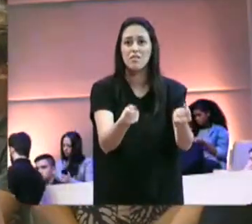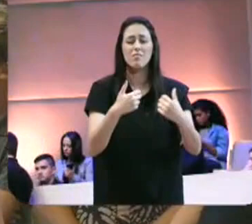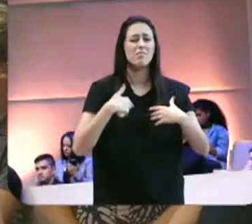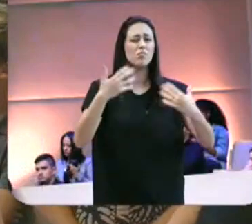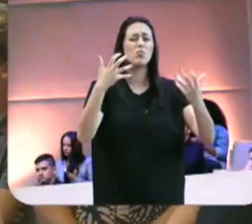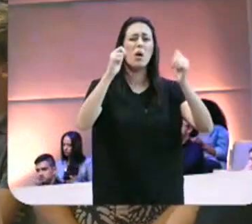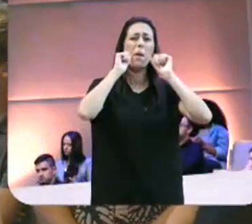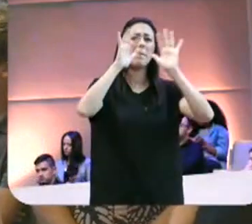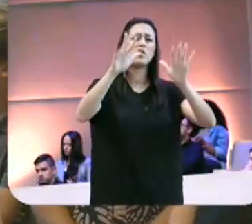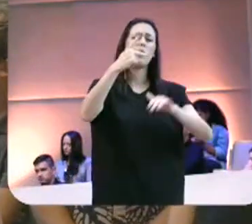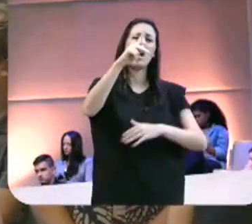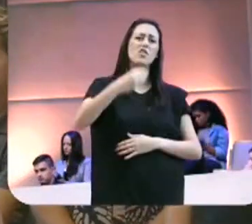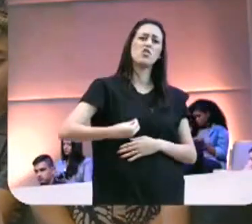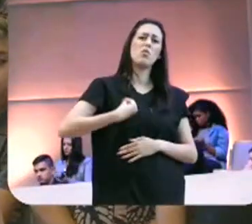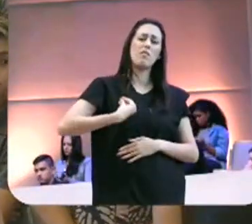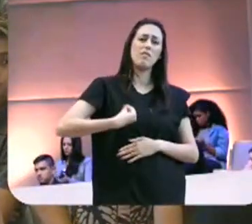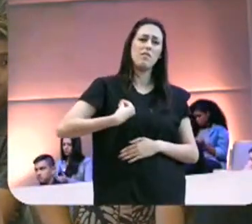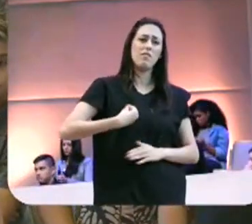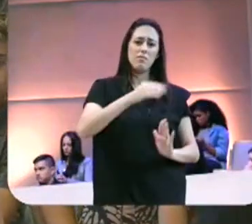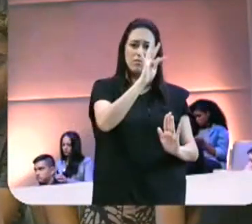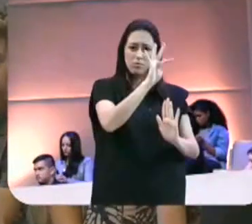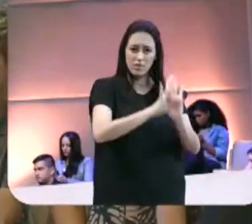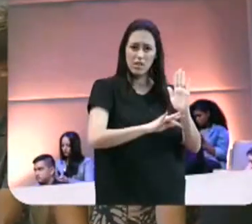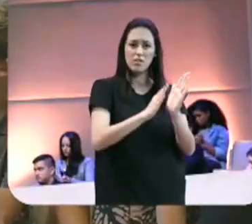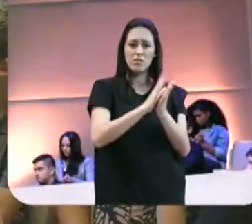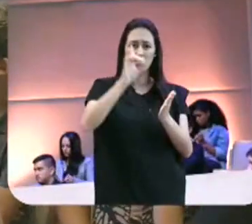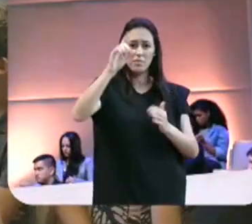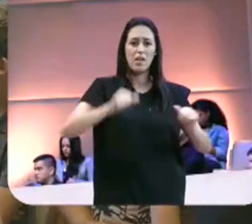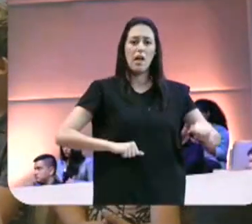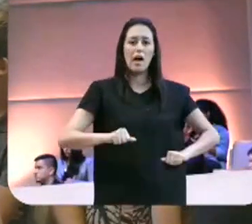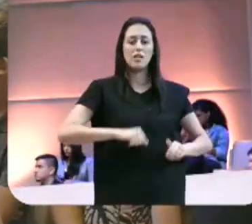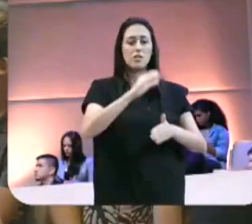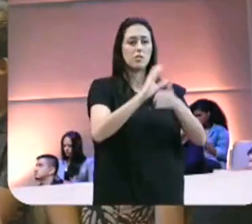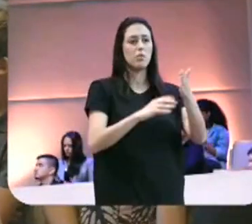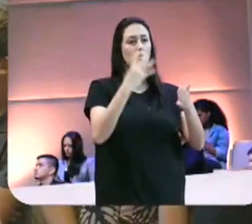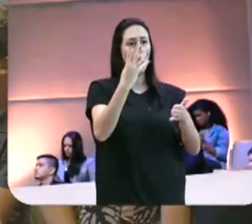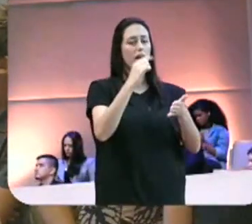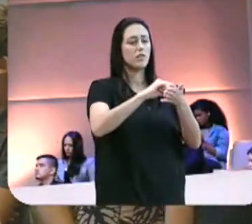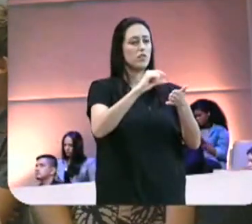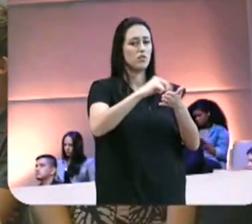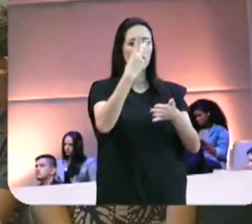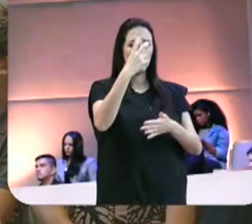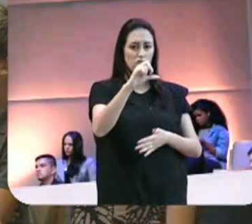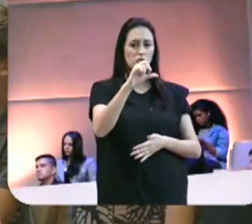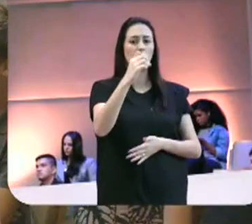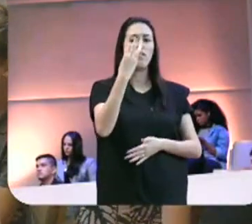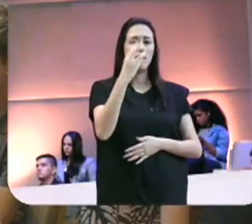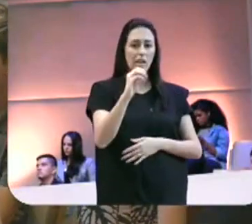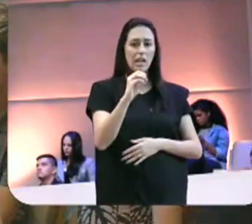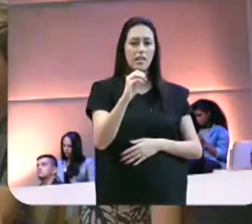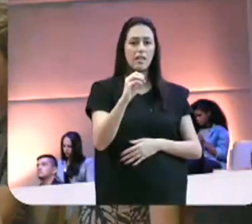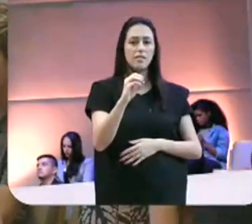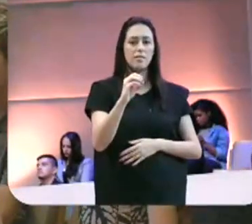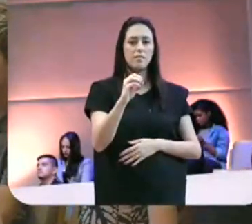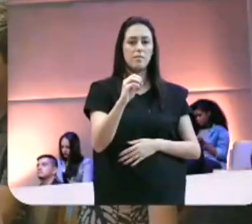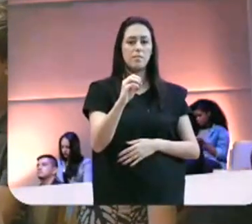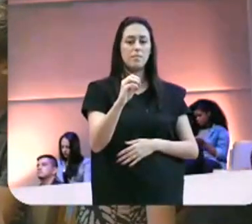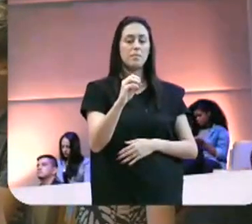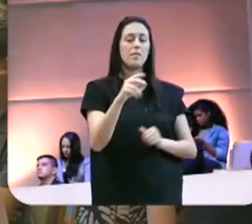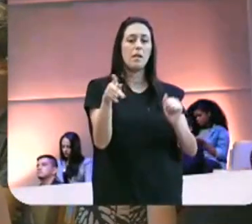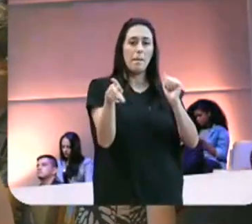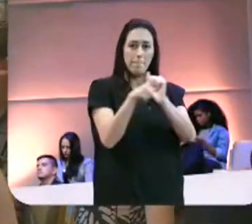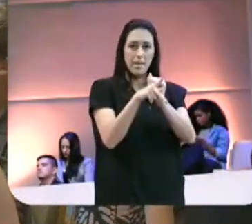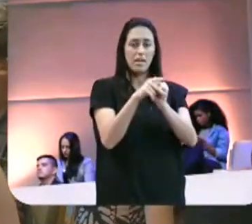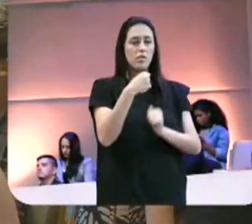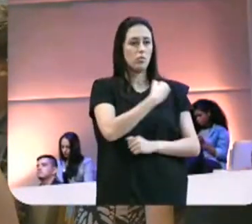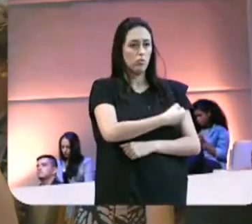sua vida com um texto precioso da palavra de Deus. Atos capítulo 4, versículo 29 a 30. Pedro e João tinham